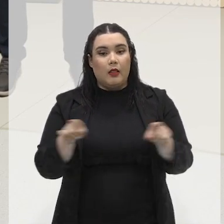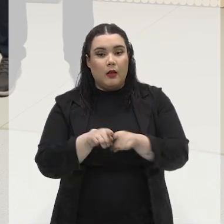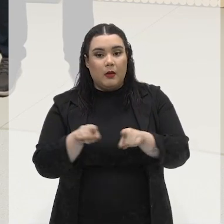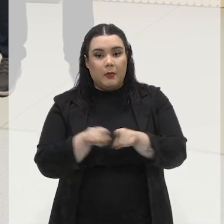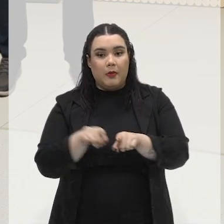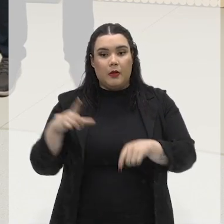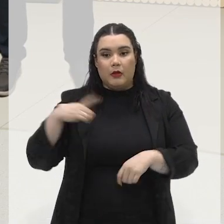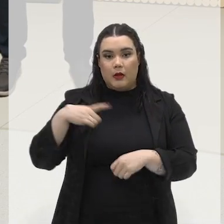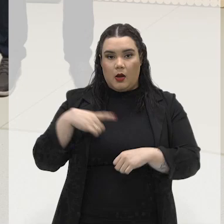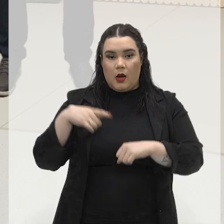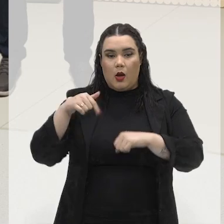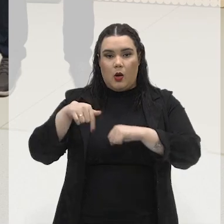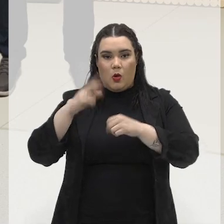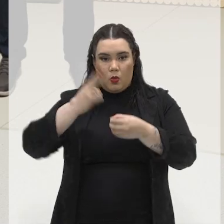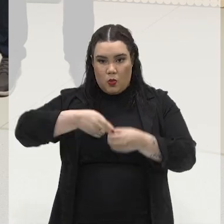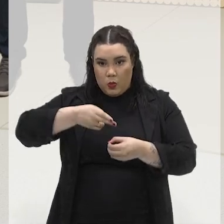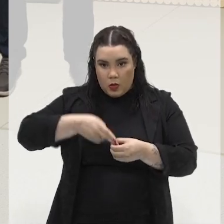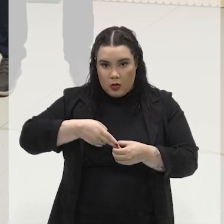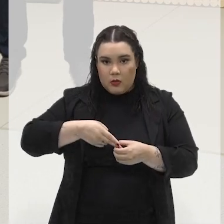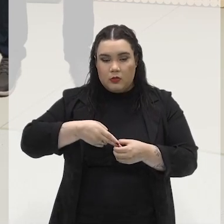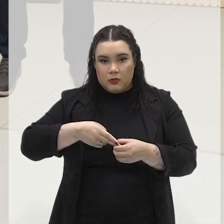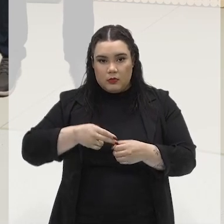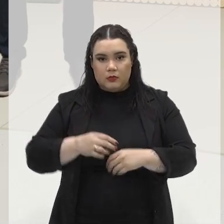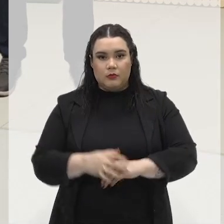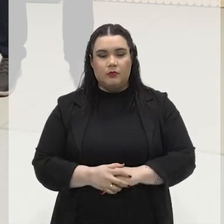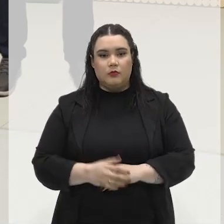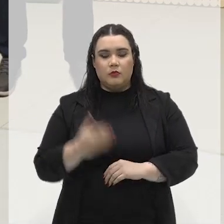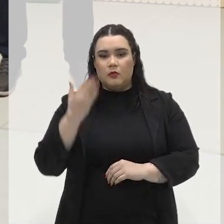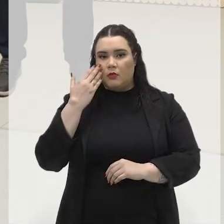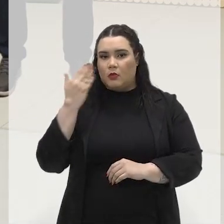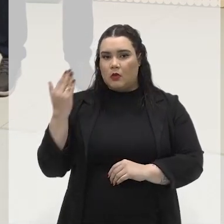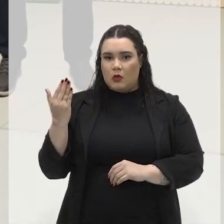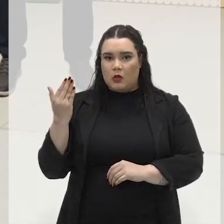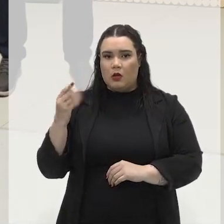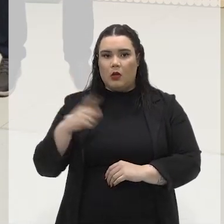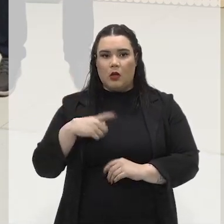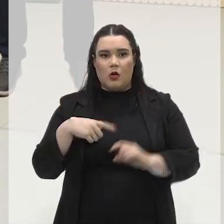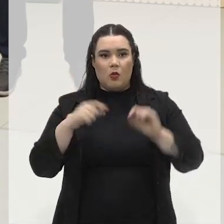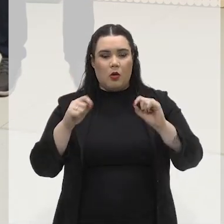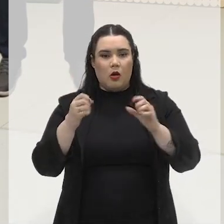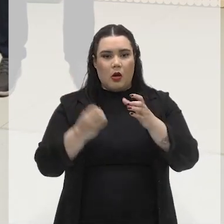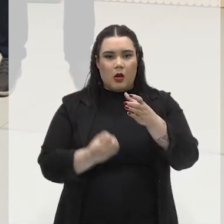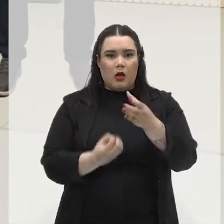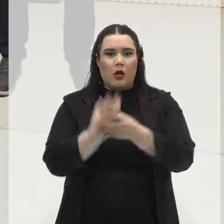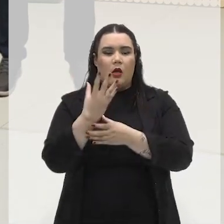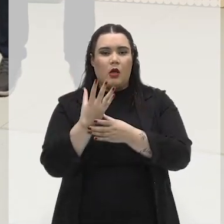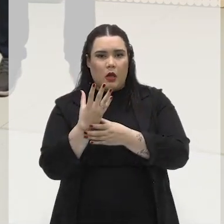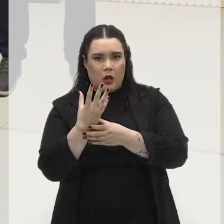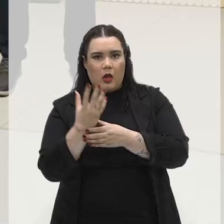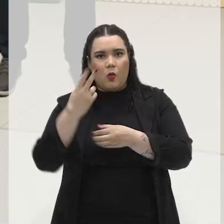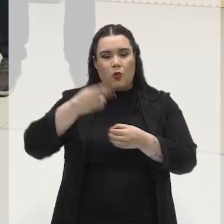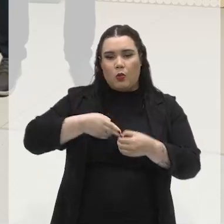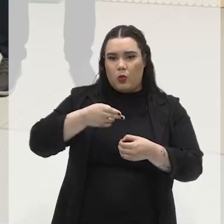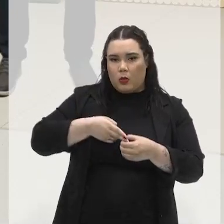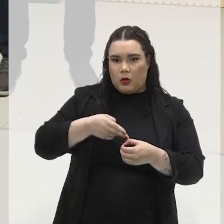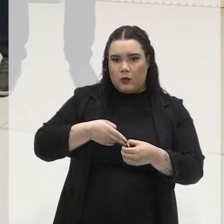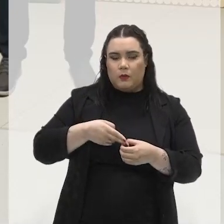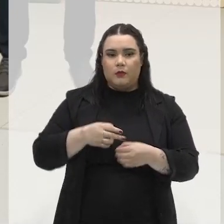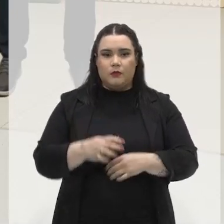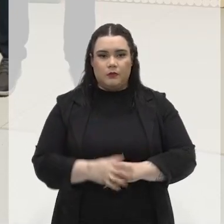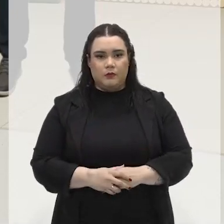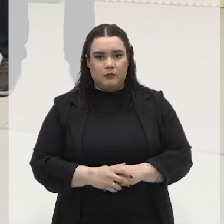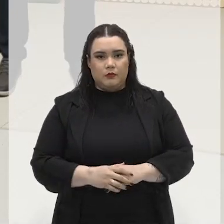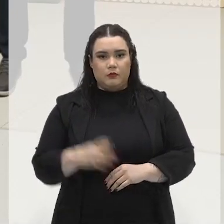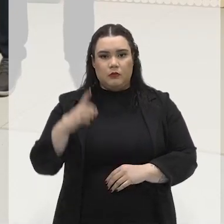o núcleo, nós temos aquilo aí, ó, que formam os núcleos. Olha só que bonito, pessoal. Nós temos aqui, ó,